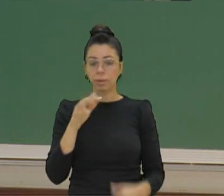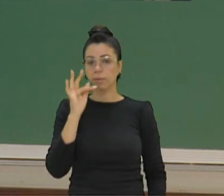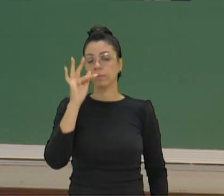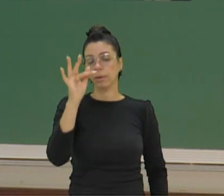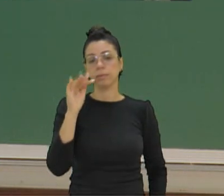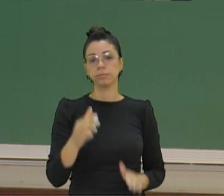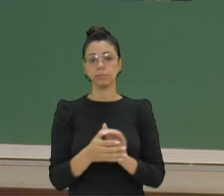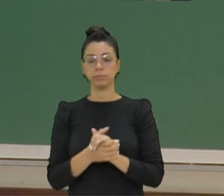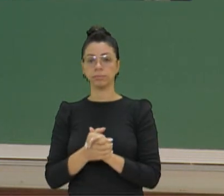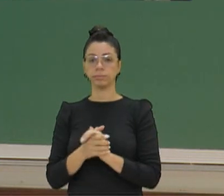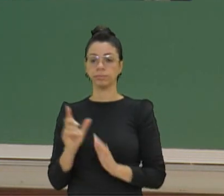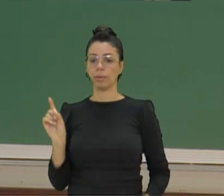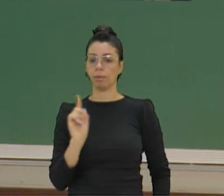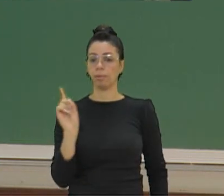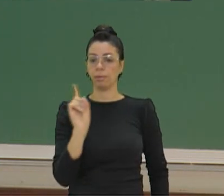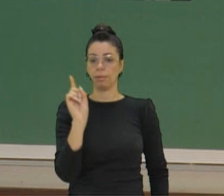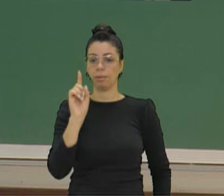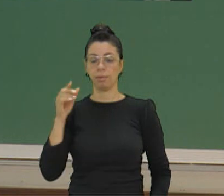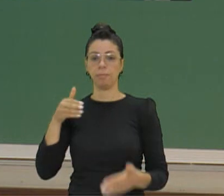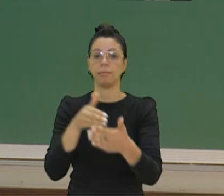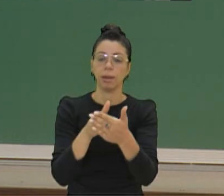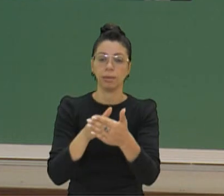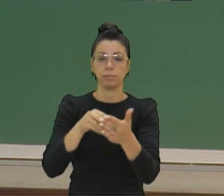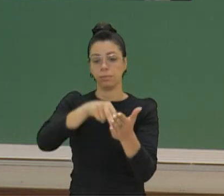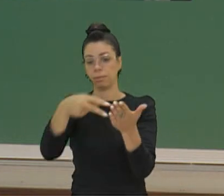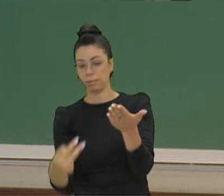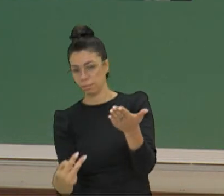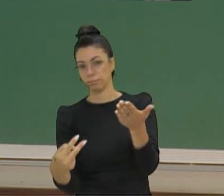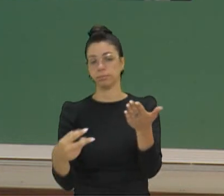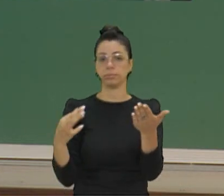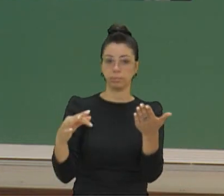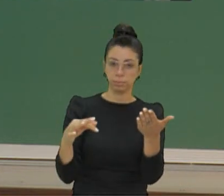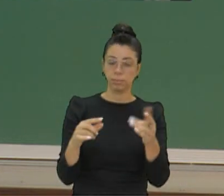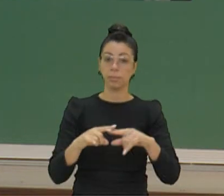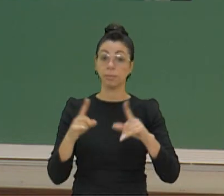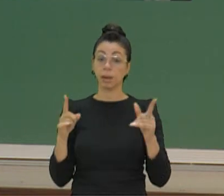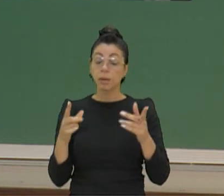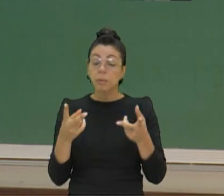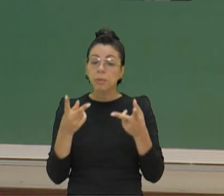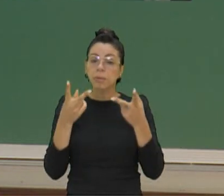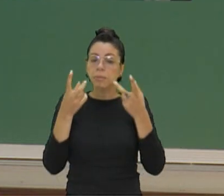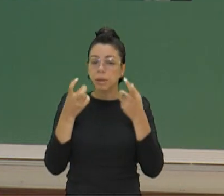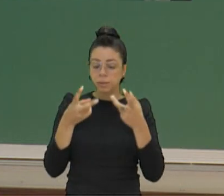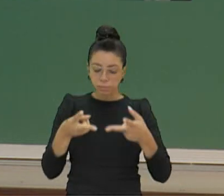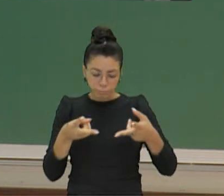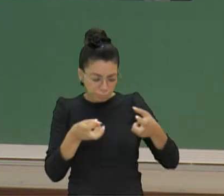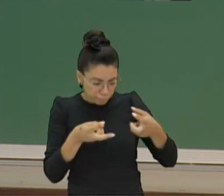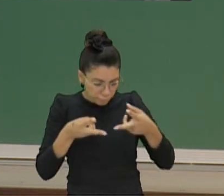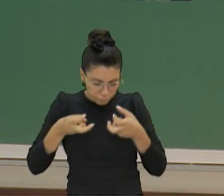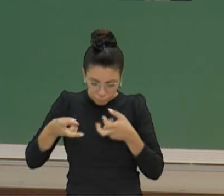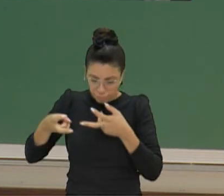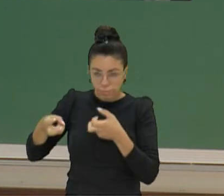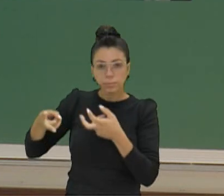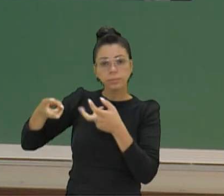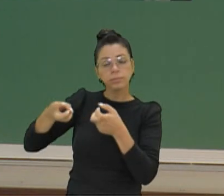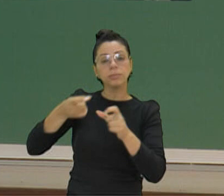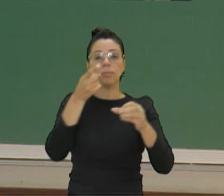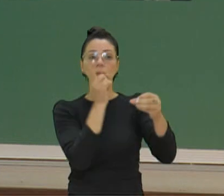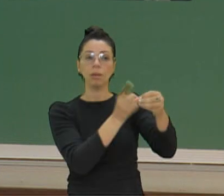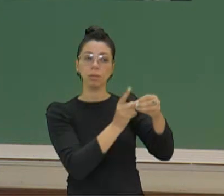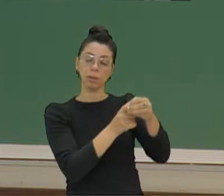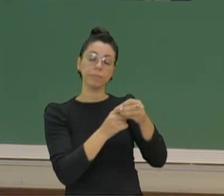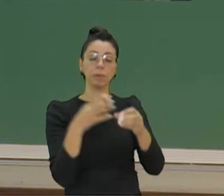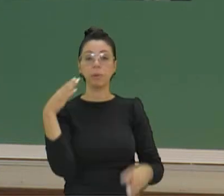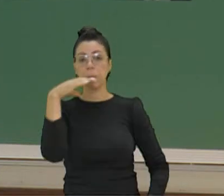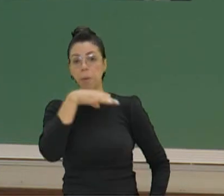num poste, numa pessoa e a gente cai e se machuca. Mas comece a reparar no chão da sua cidade. Claro que agora a gente não pode